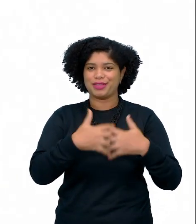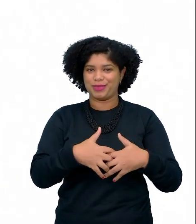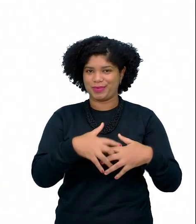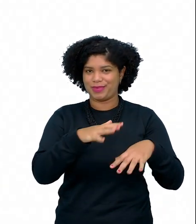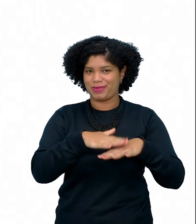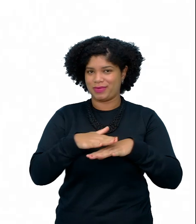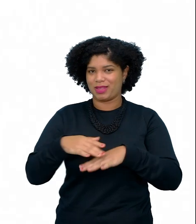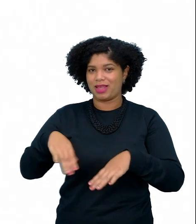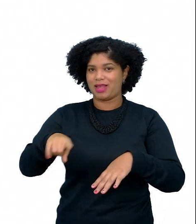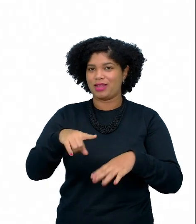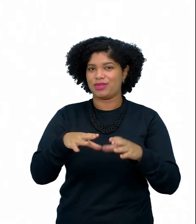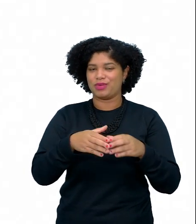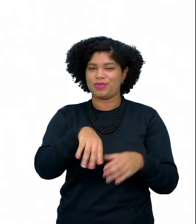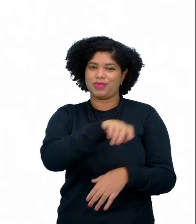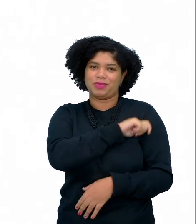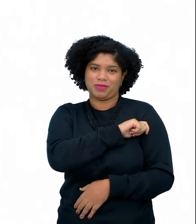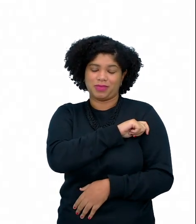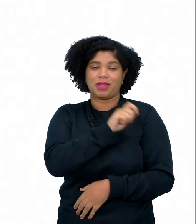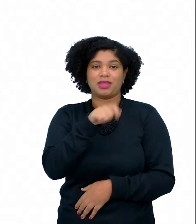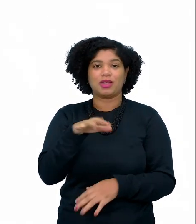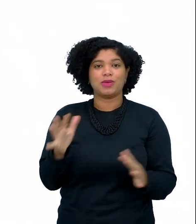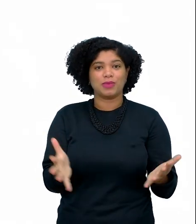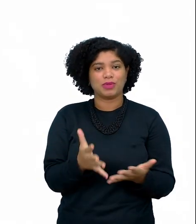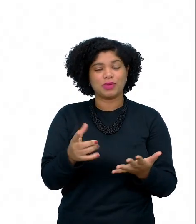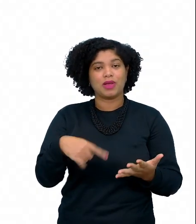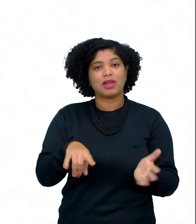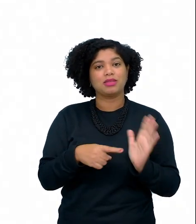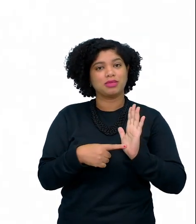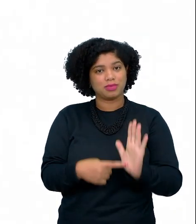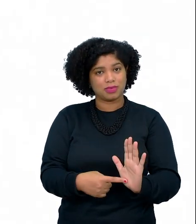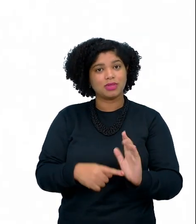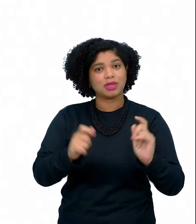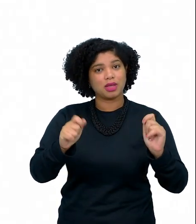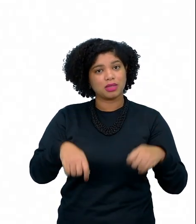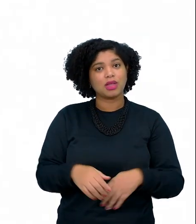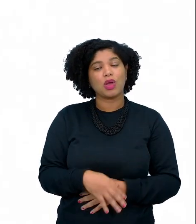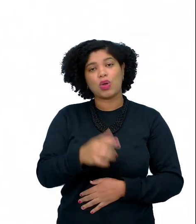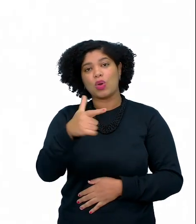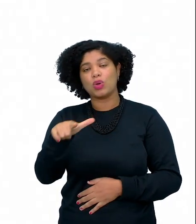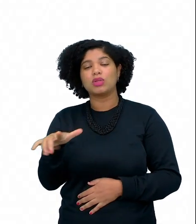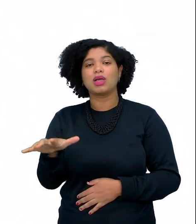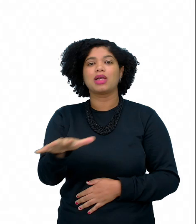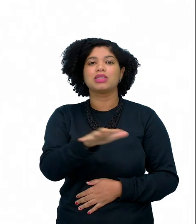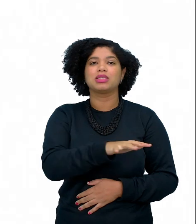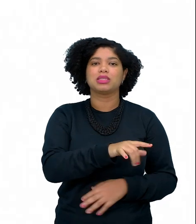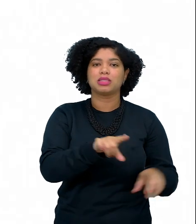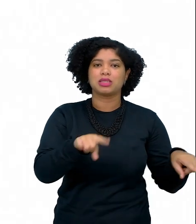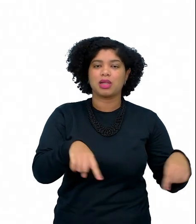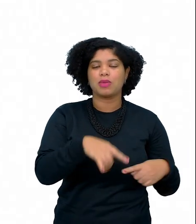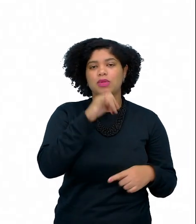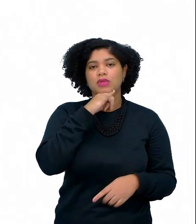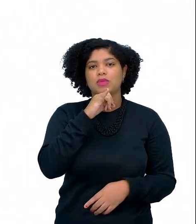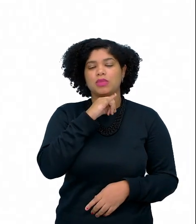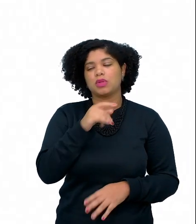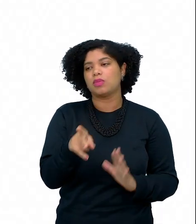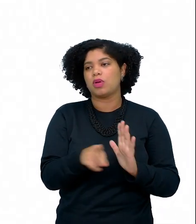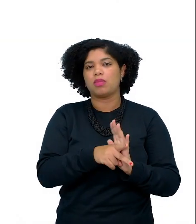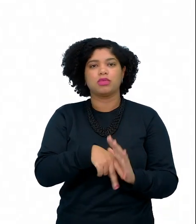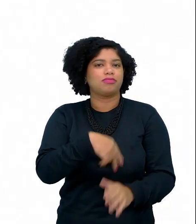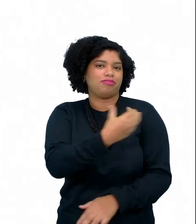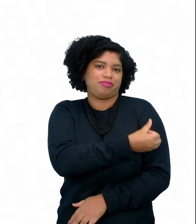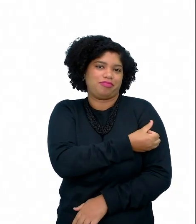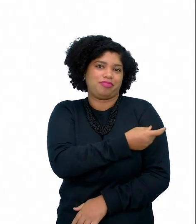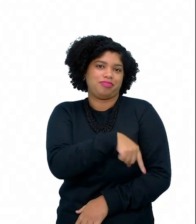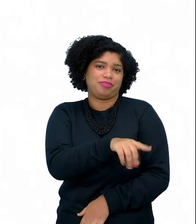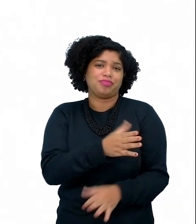para os alunos, né, motivá-los a se apresentarem para outras salas, principalmente para o sexto ano, que eles são muito